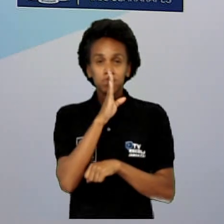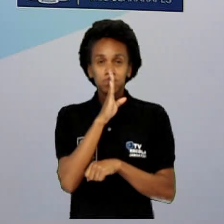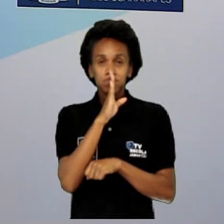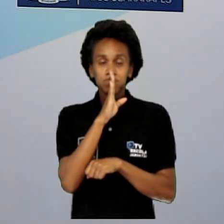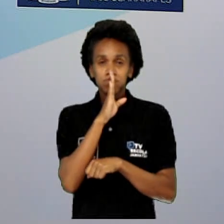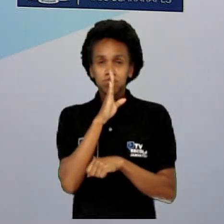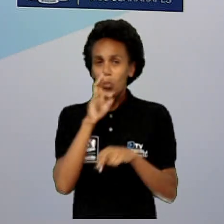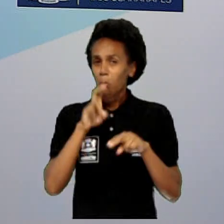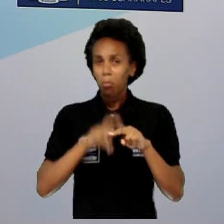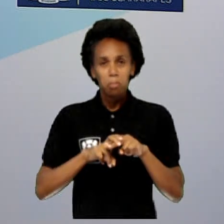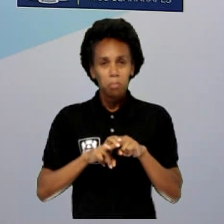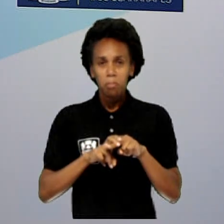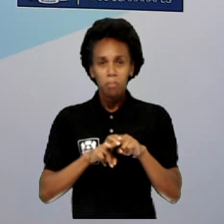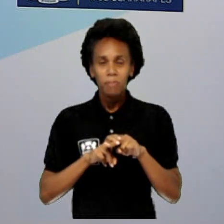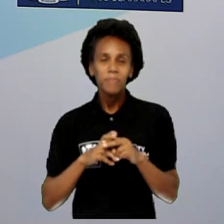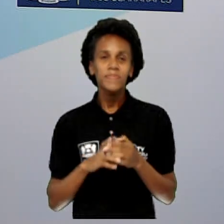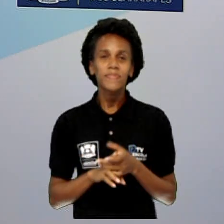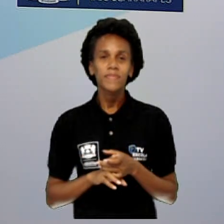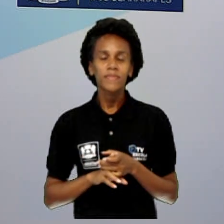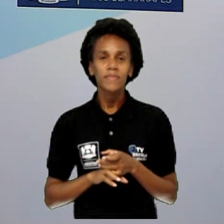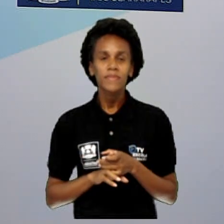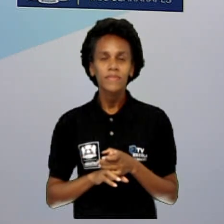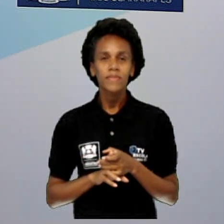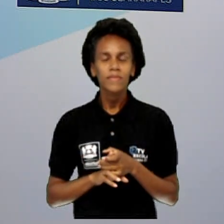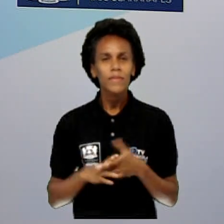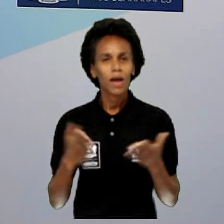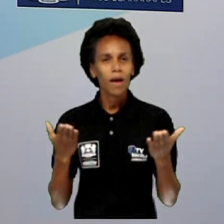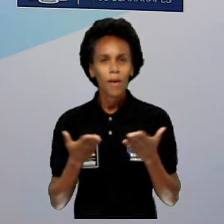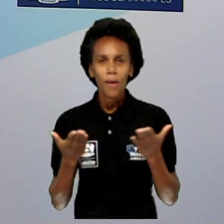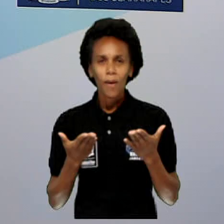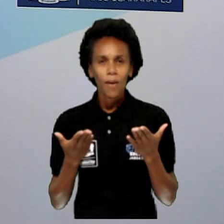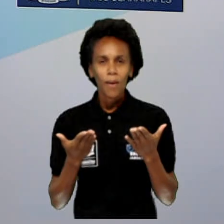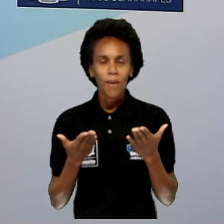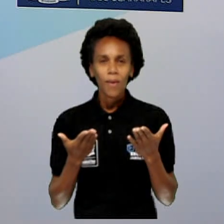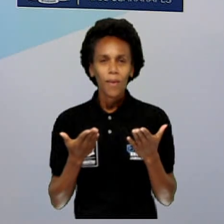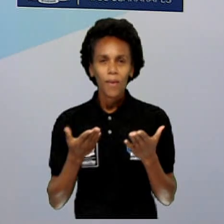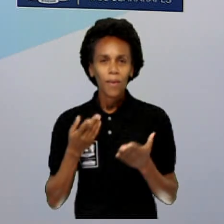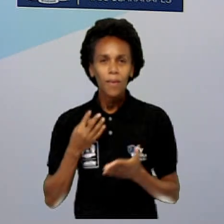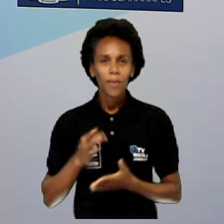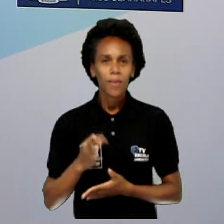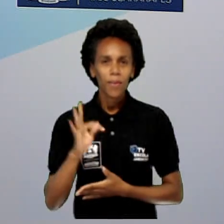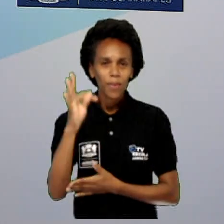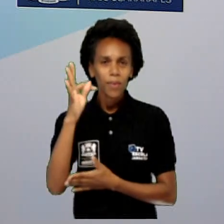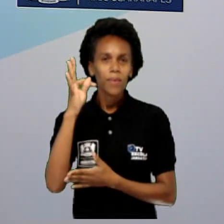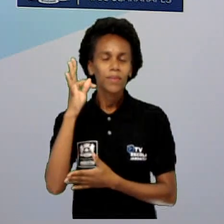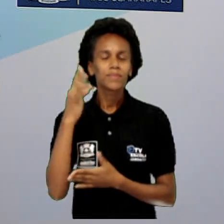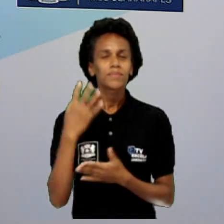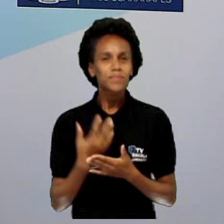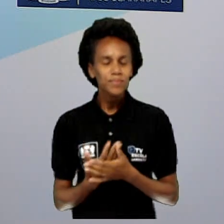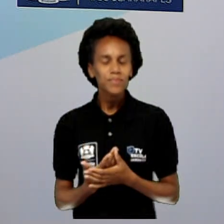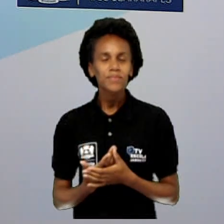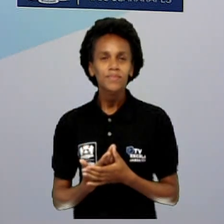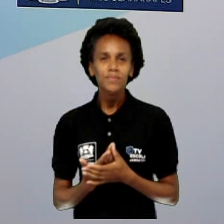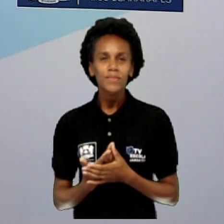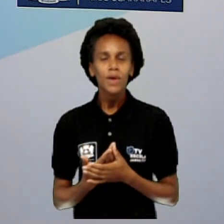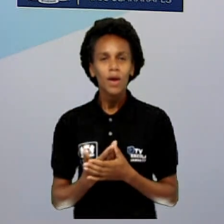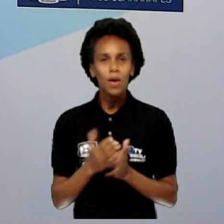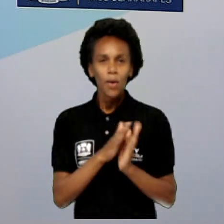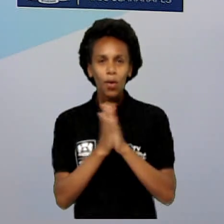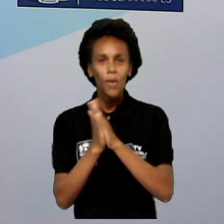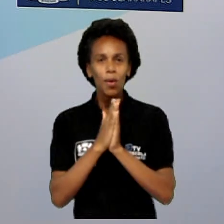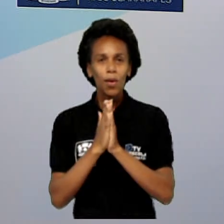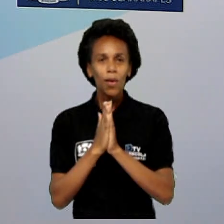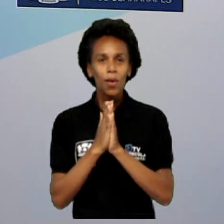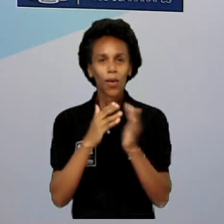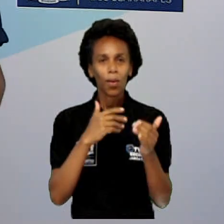à tecnologia, que também é empregada nos brinquedos e nas brincadeiras, veio melhorando. Olha